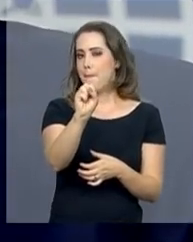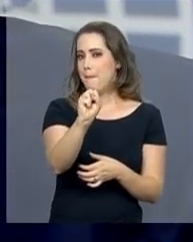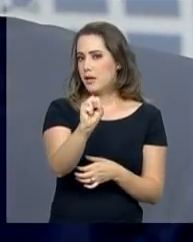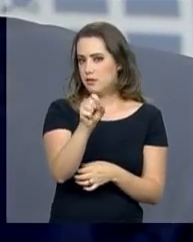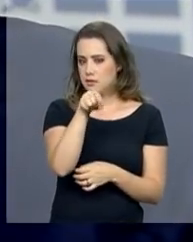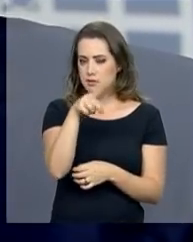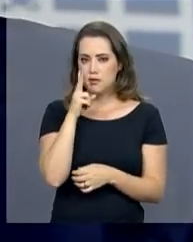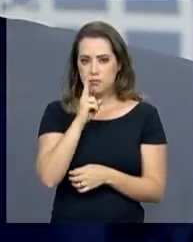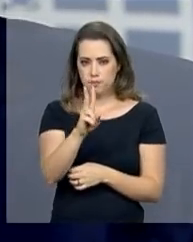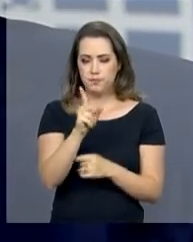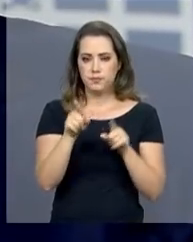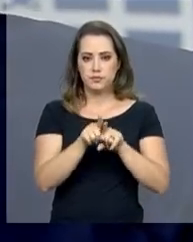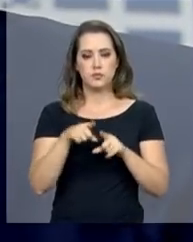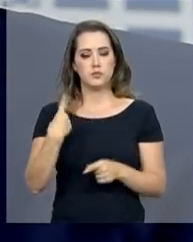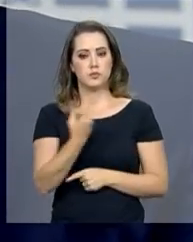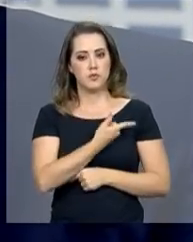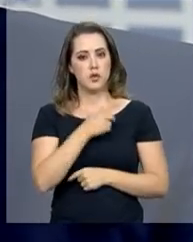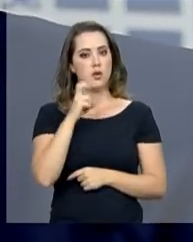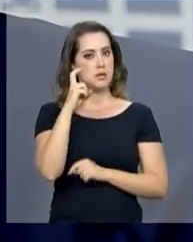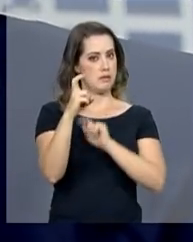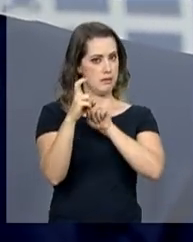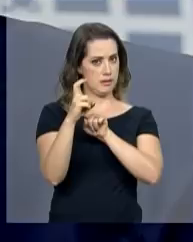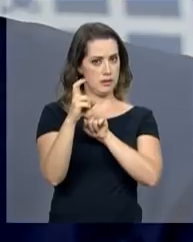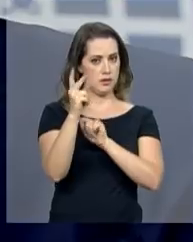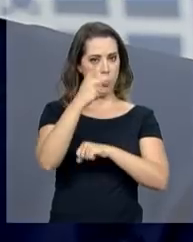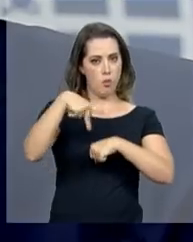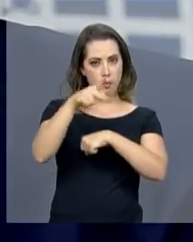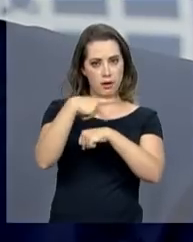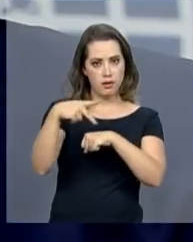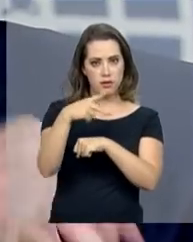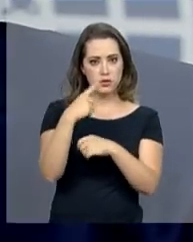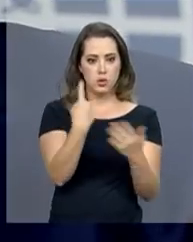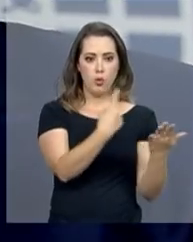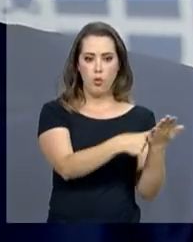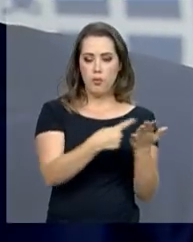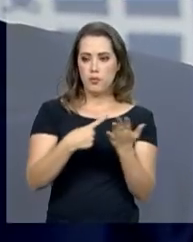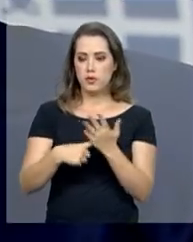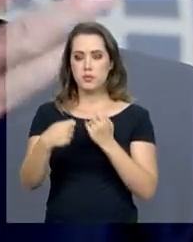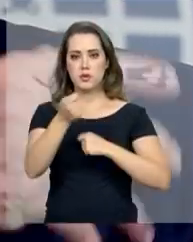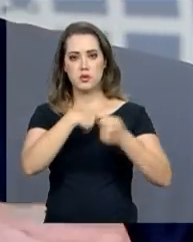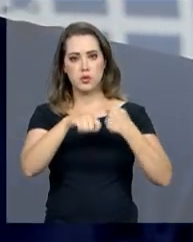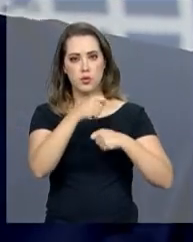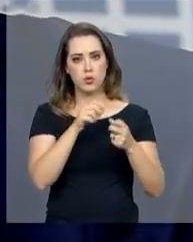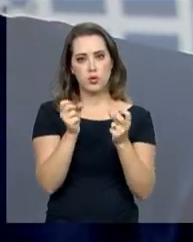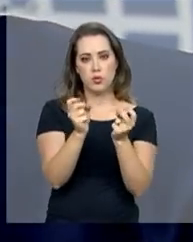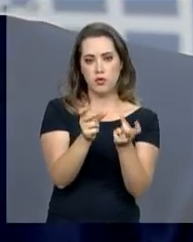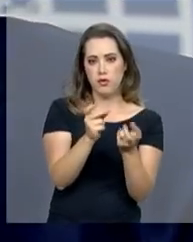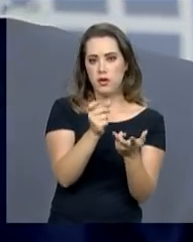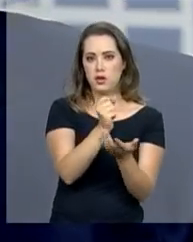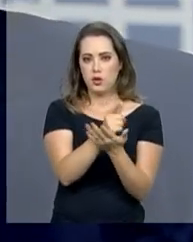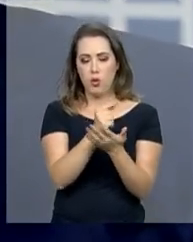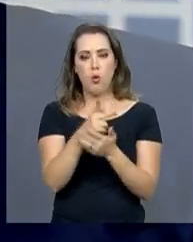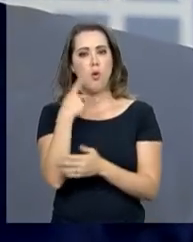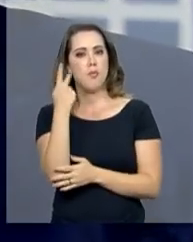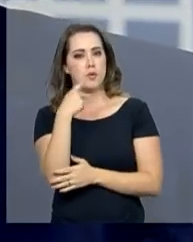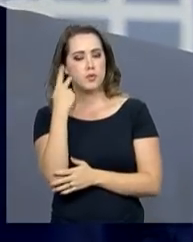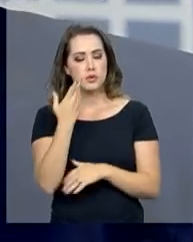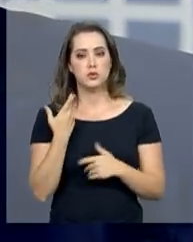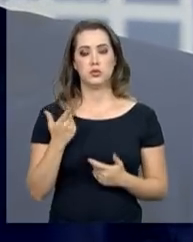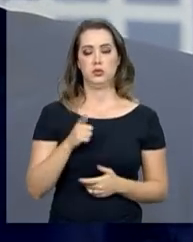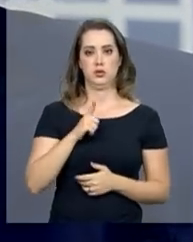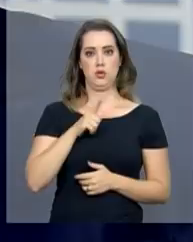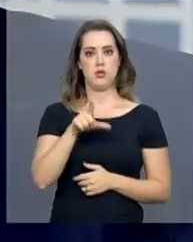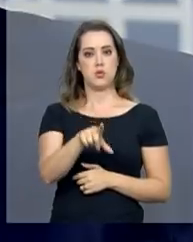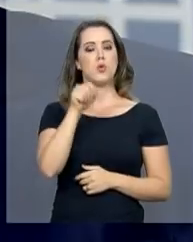resolvemos nós somos cinco países é que temos uma relação econômica comercial e industrial política mas nós resolvemos